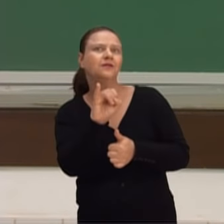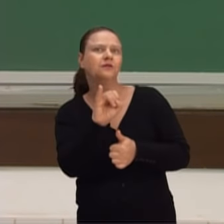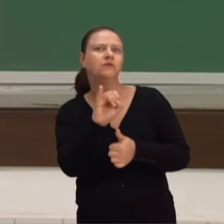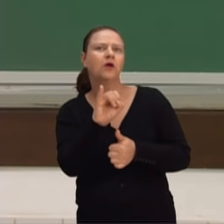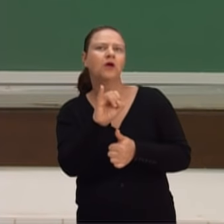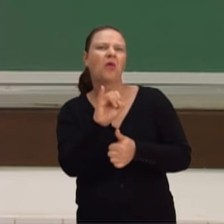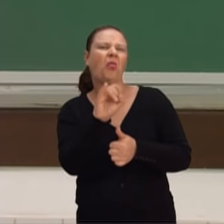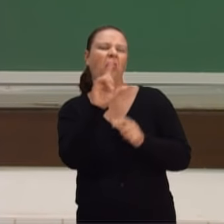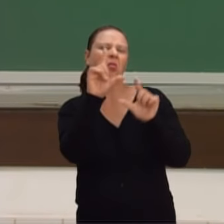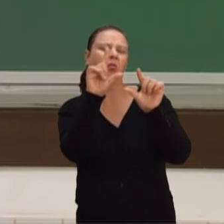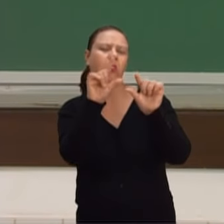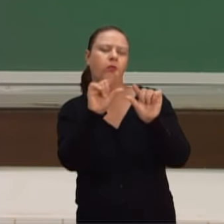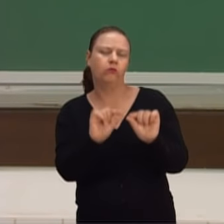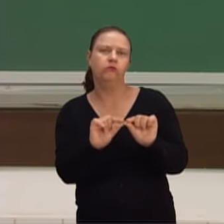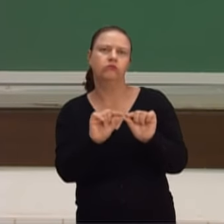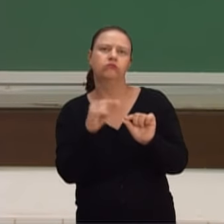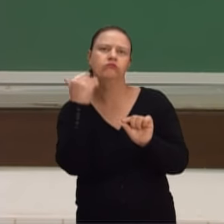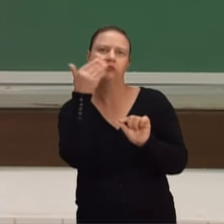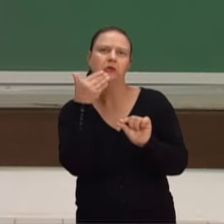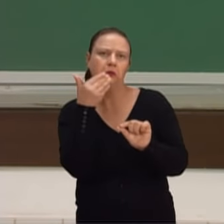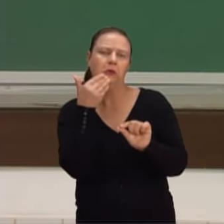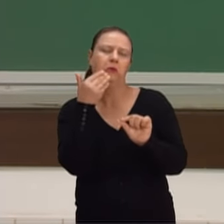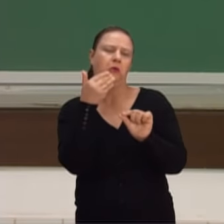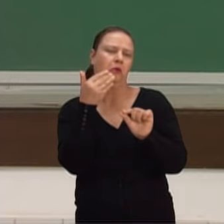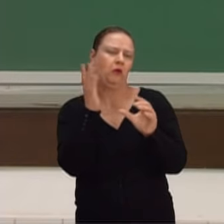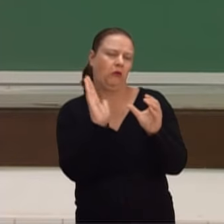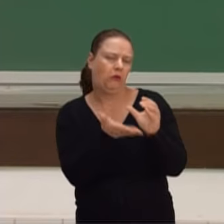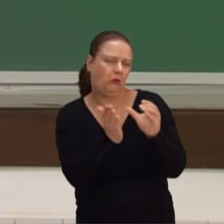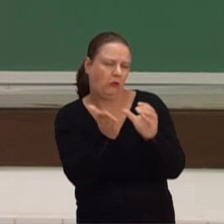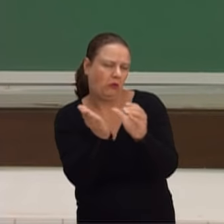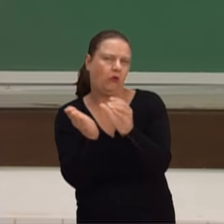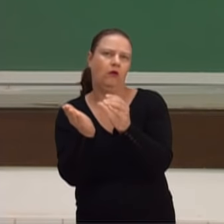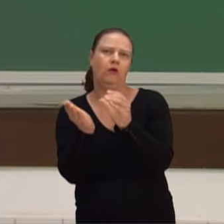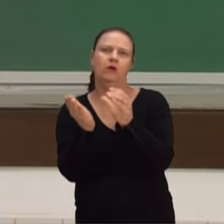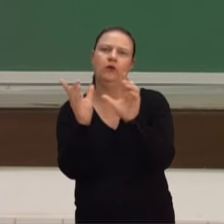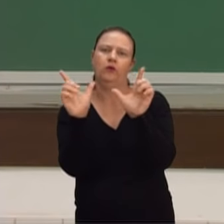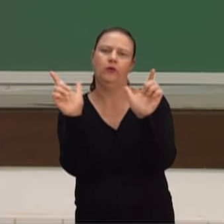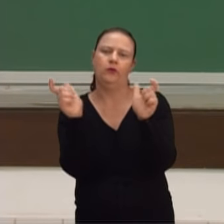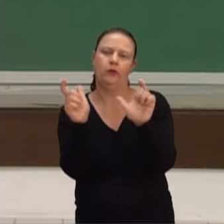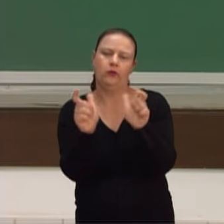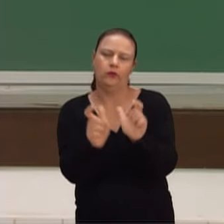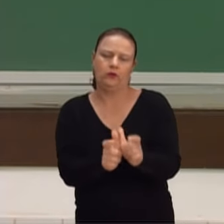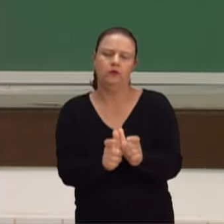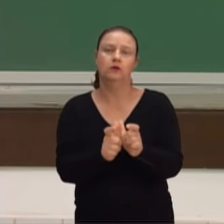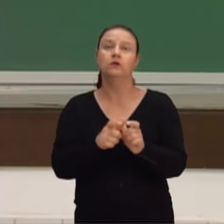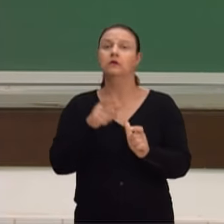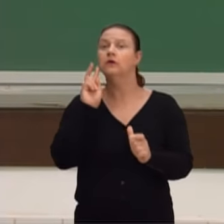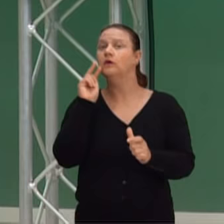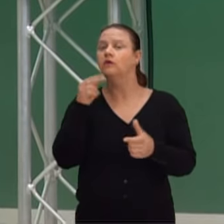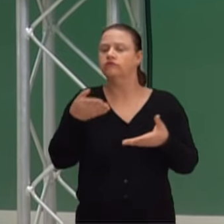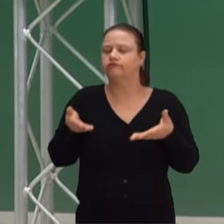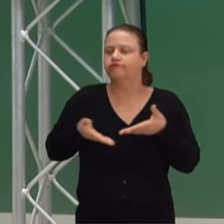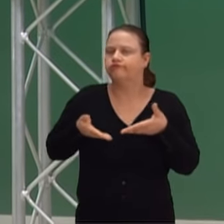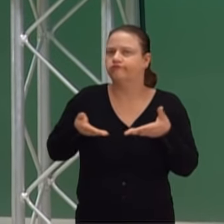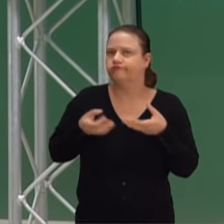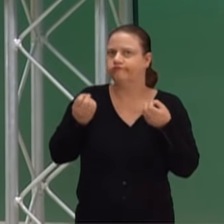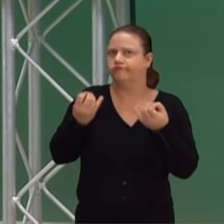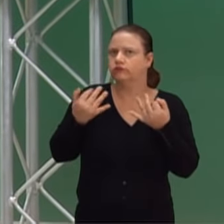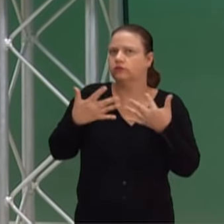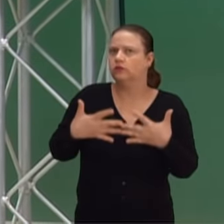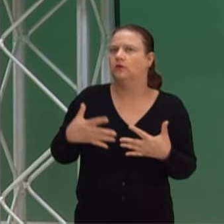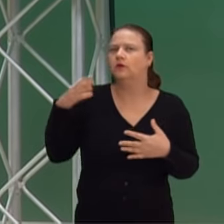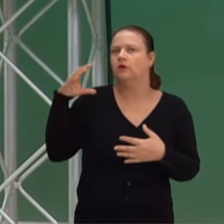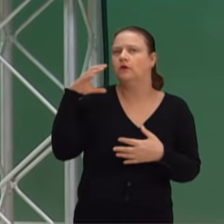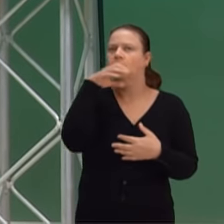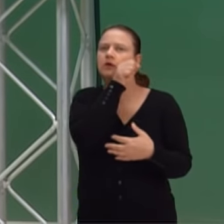os escravos a base que vão trabalhar nessas atividades do período colonial. Aqui eu citei para você, bem rapidamente,